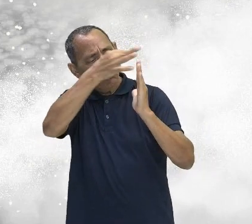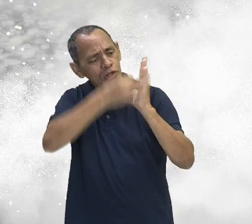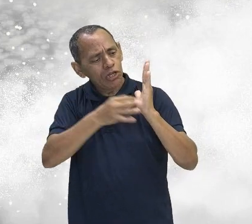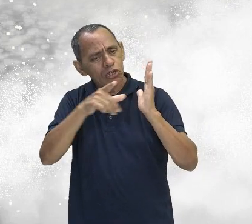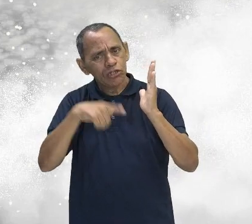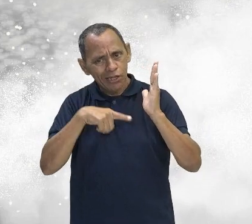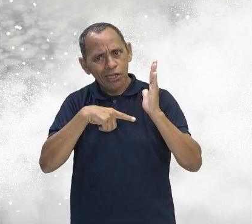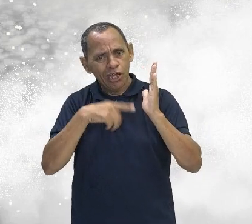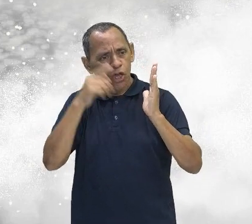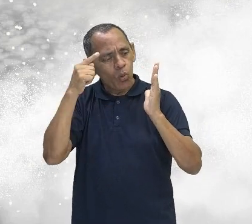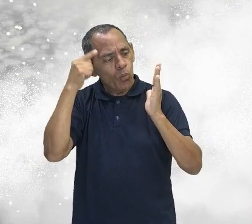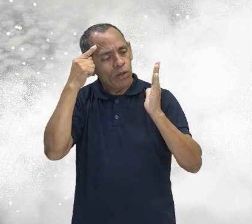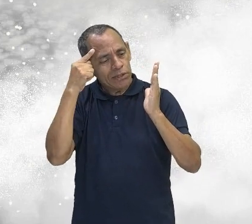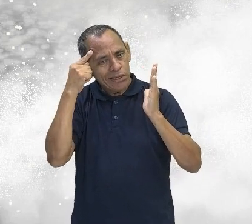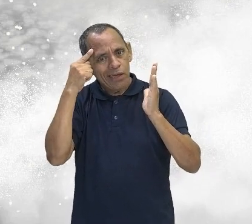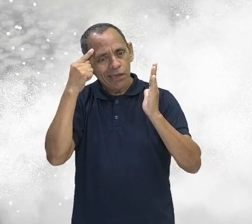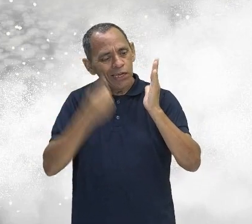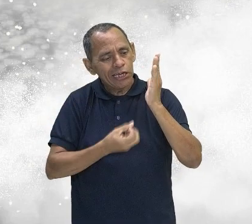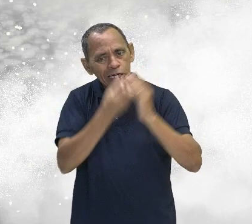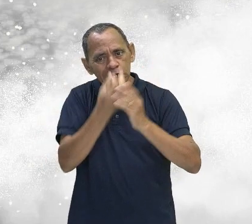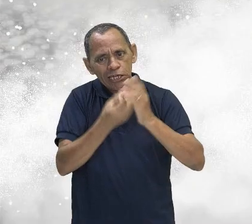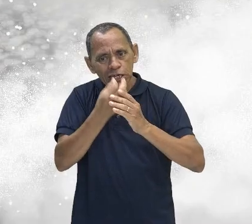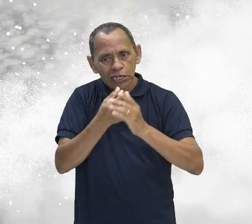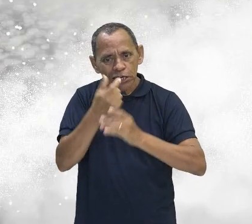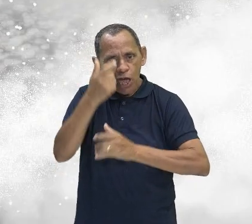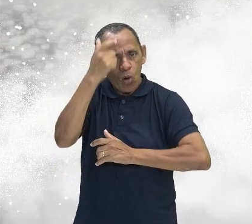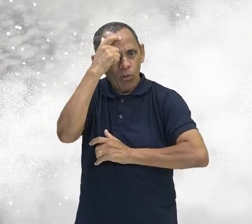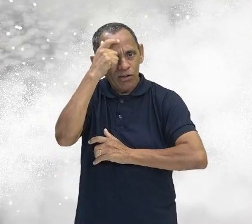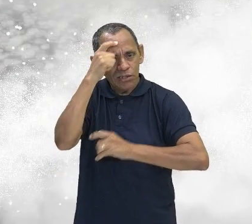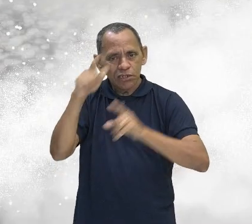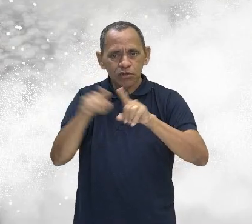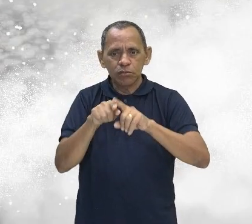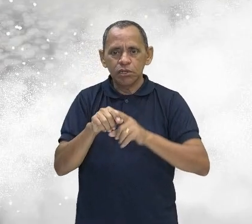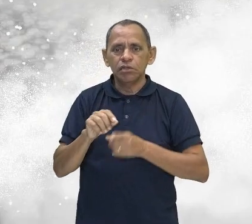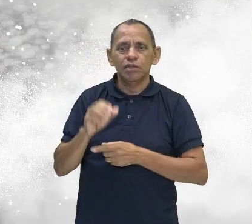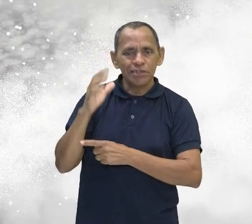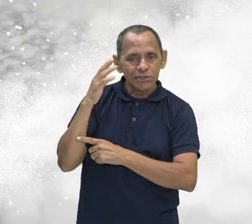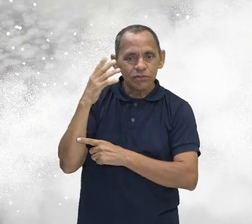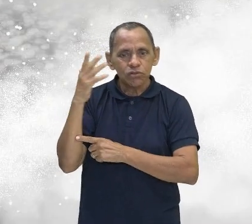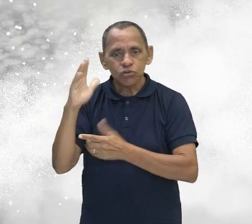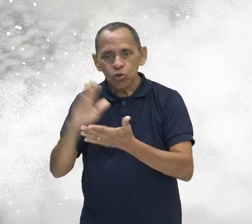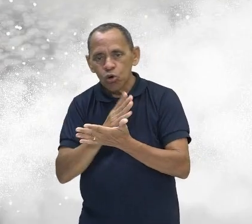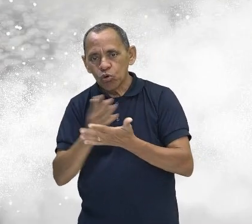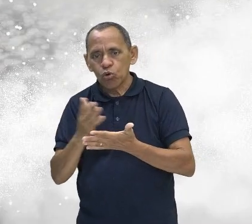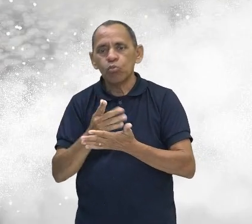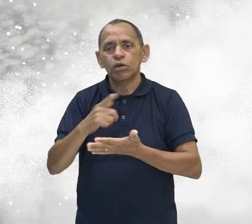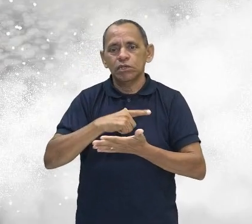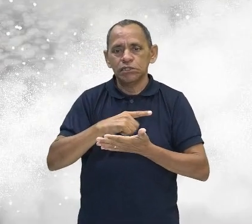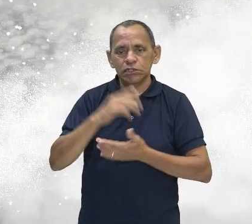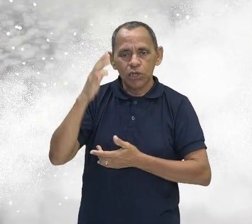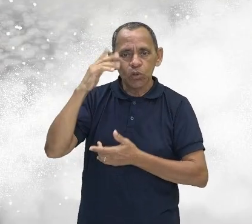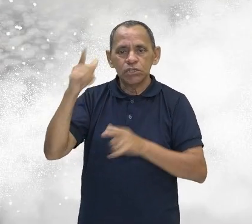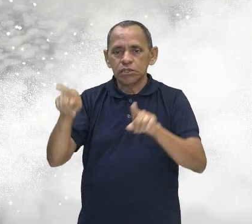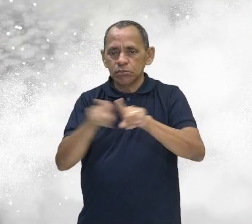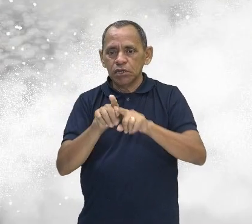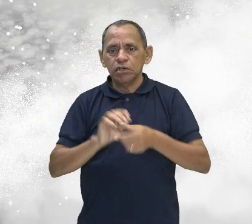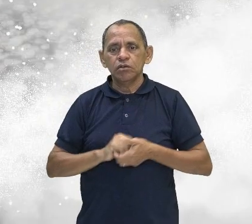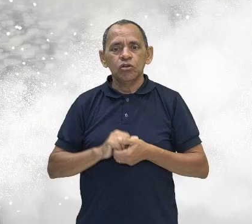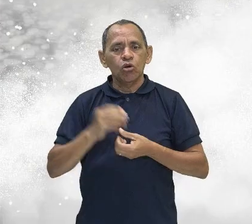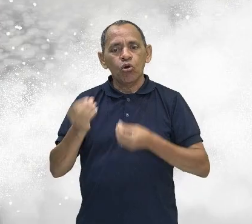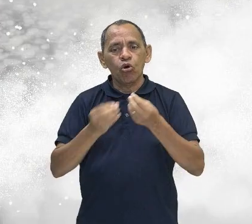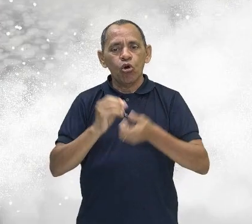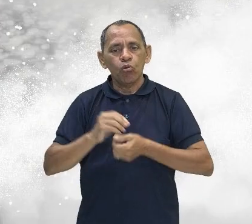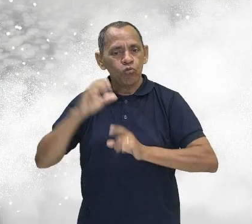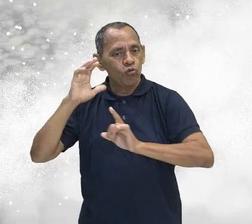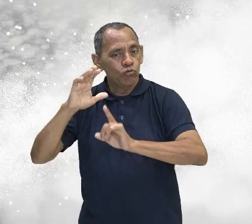a respeito de criar uma consciência sobre alguma situação que tenha acontecido e na qual ele se inspirou para criar o